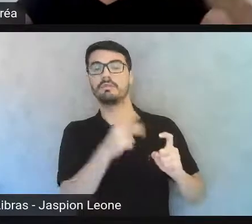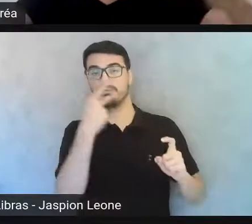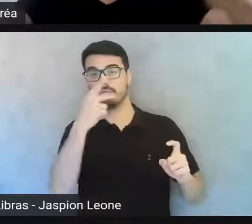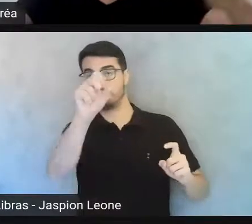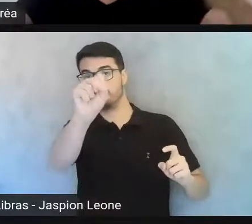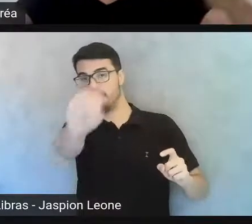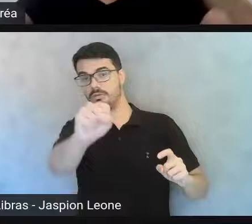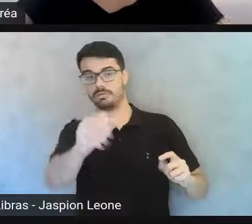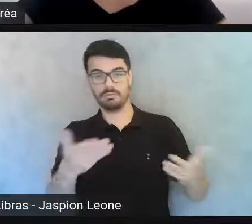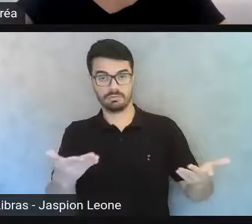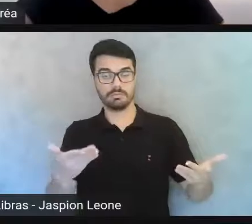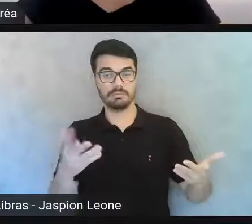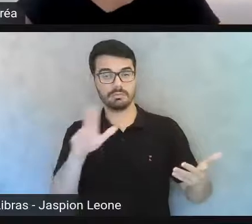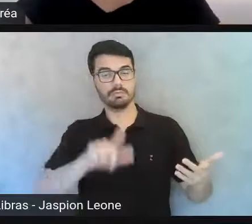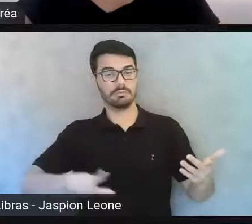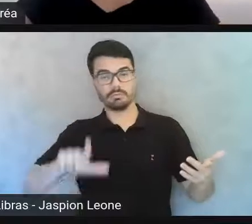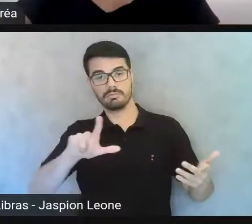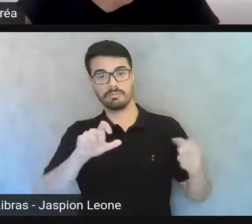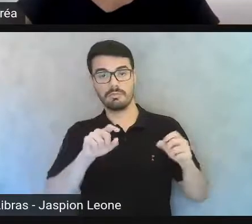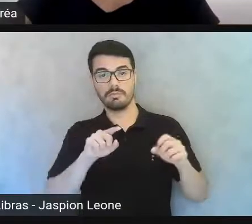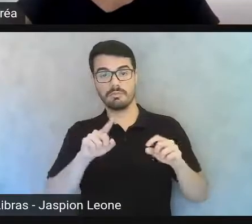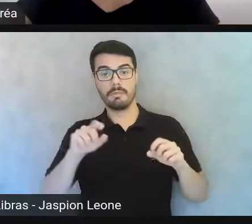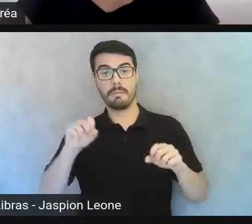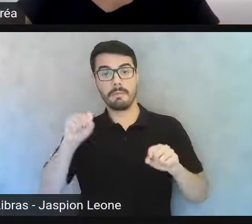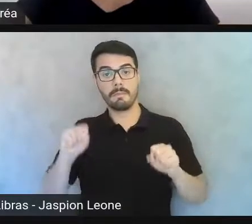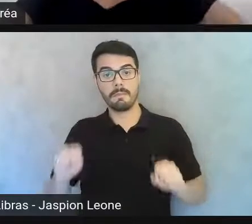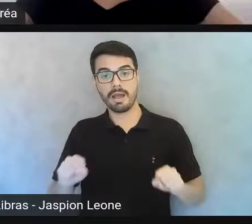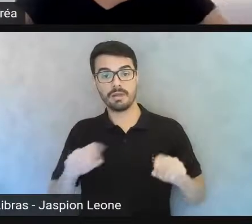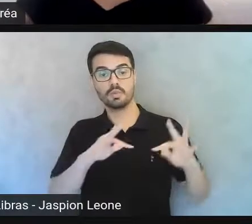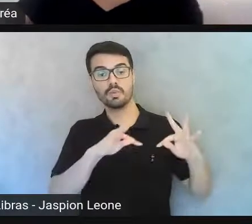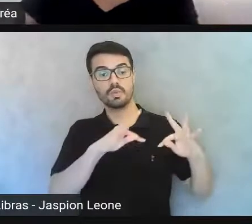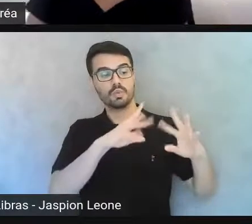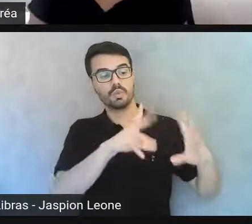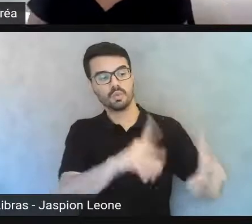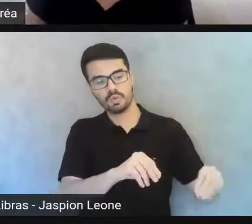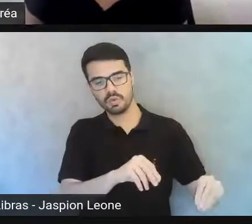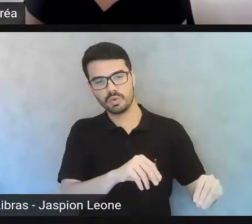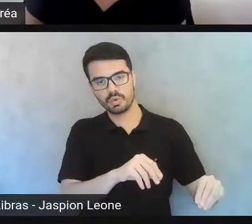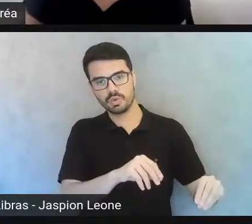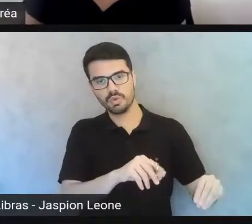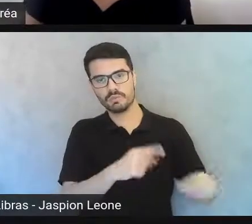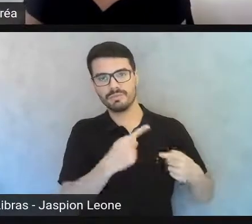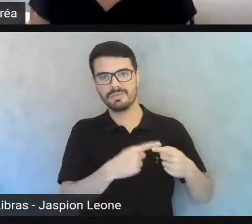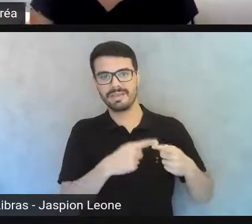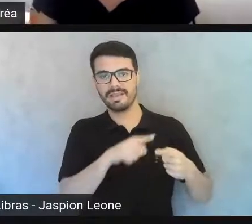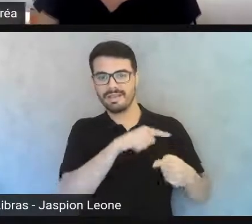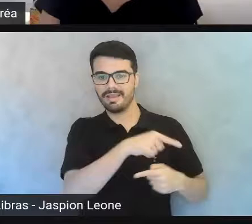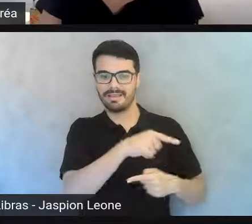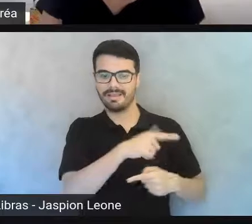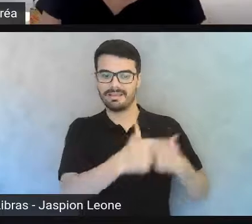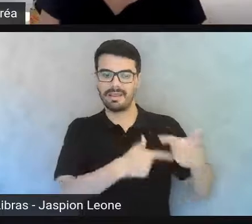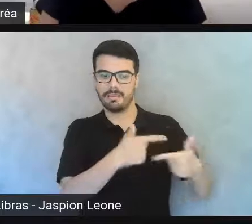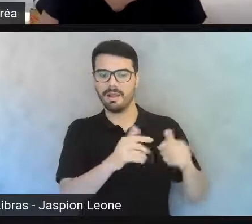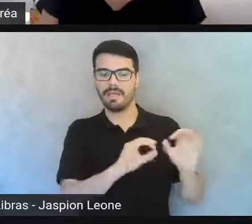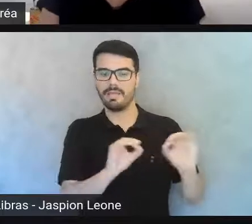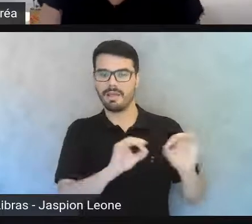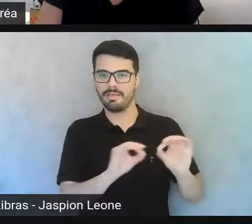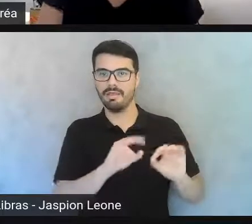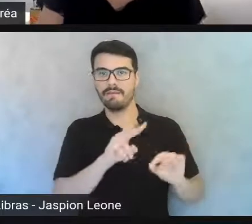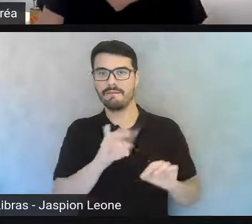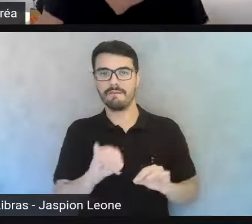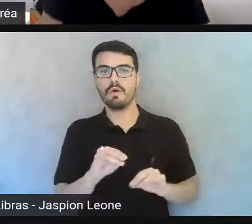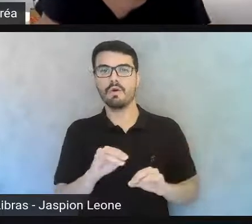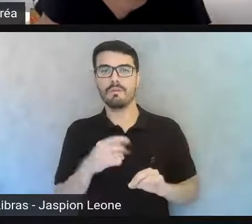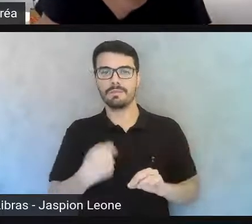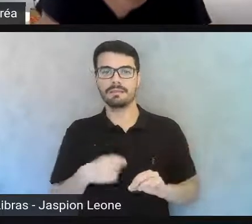eu interrompo o contrato total, em alguns casos eu posso interromper total, porque eu não tenho de prestar fisicamente, e eu vou ter que interromper. Por quê? Porque nós